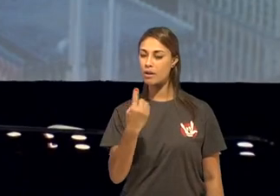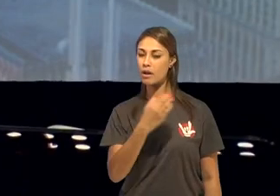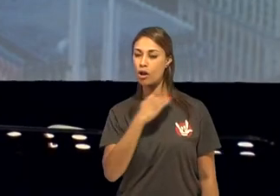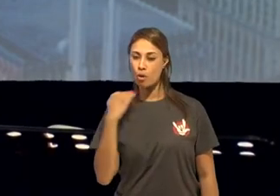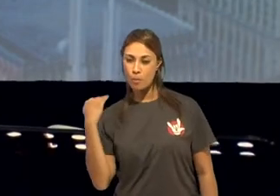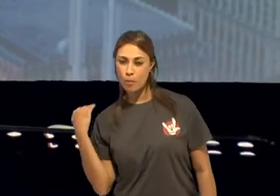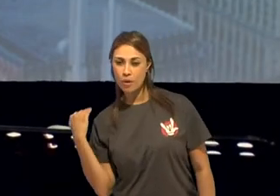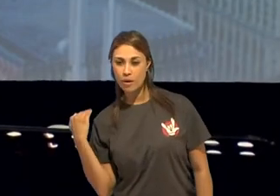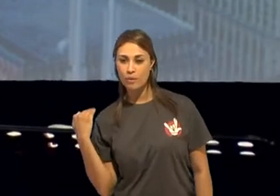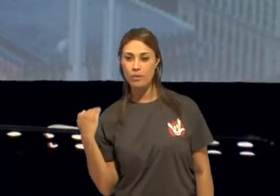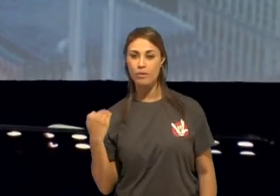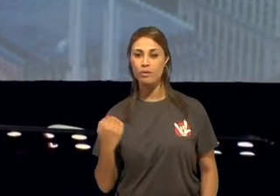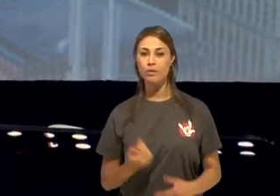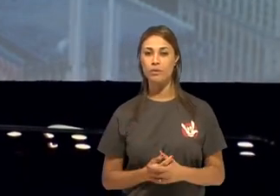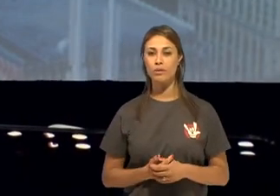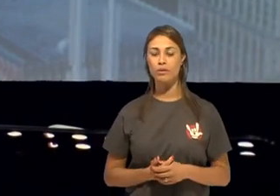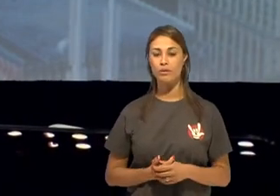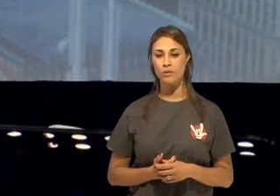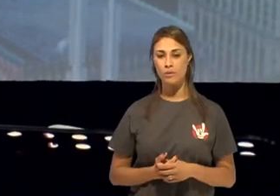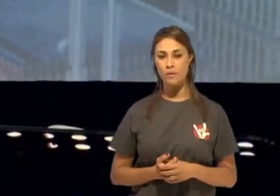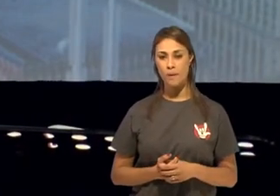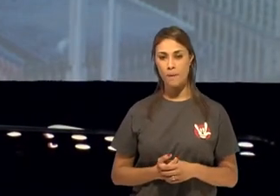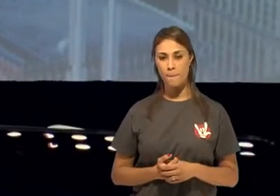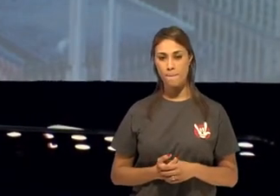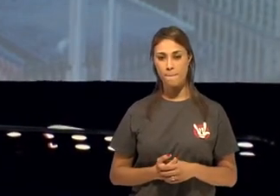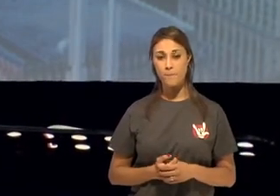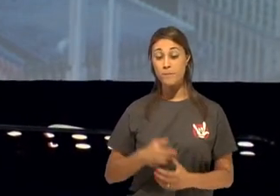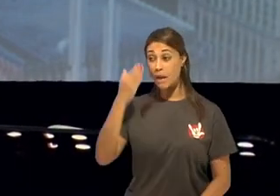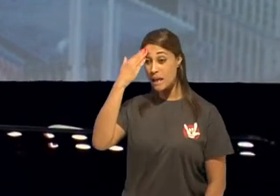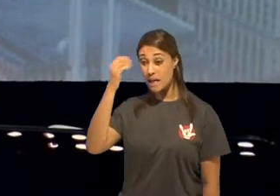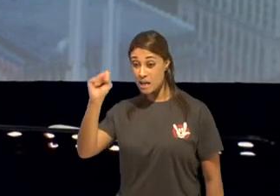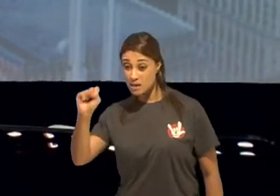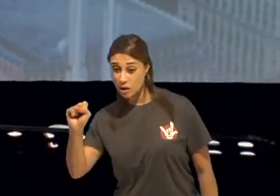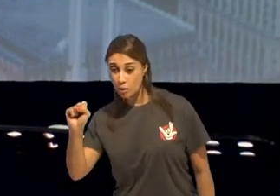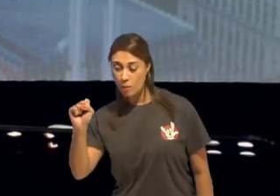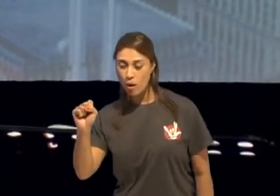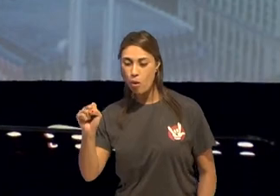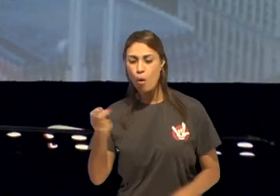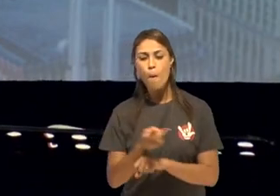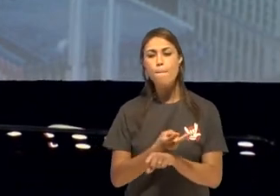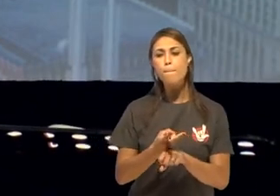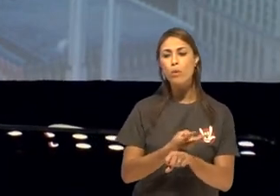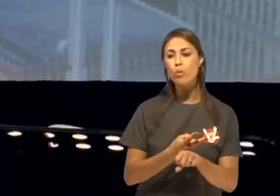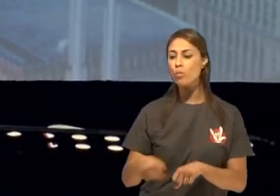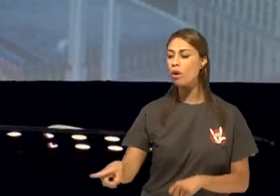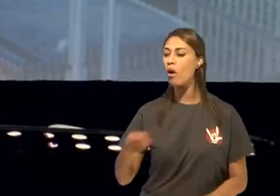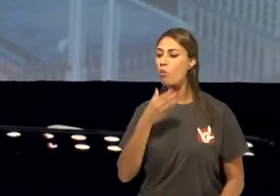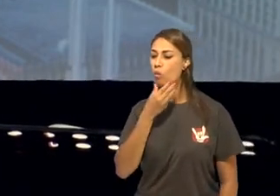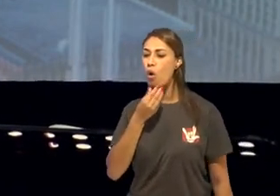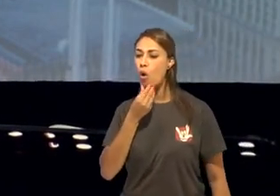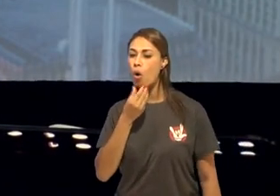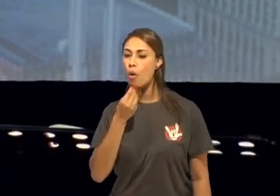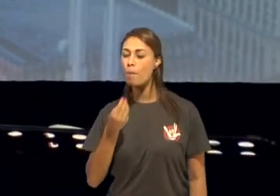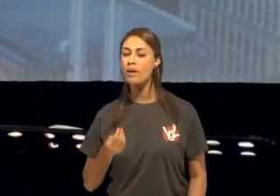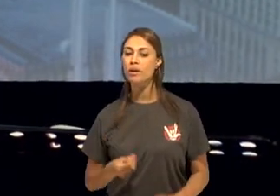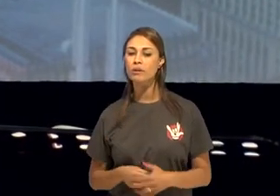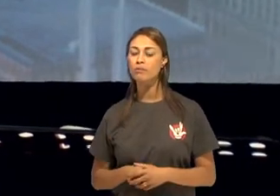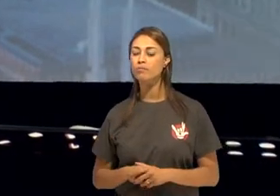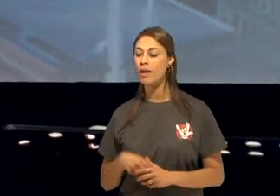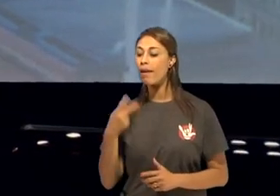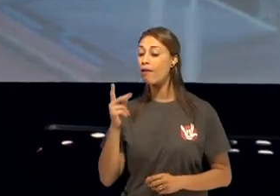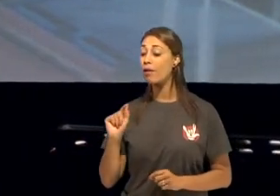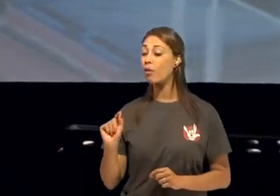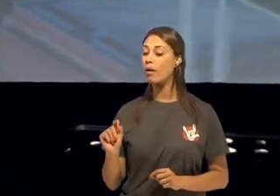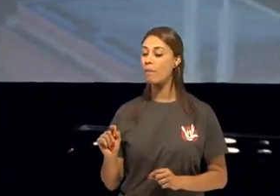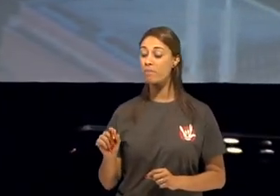você deve fazer com ele. Salomão procura Simei e fala assim: Simei, é o seguinte, esse espaço na terra que eu te